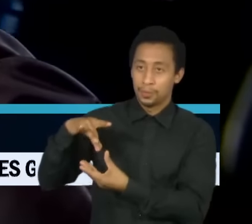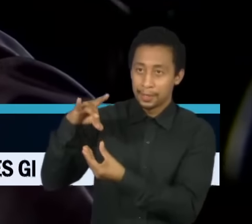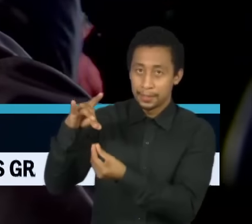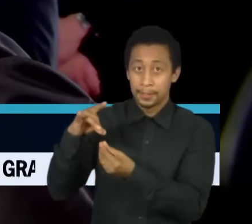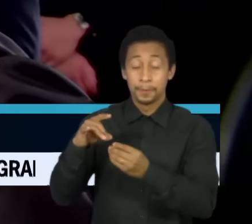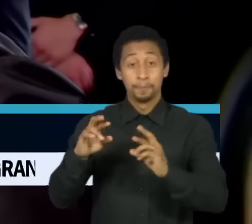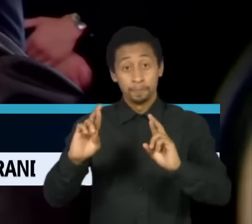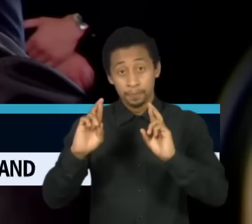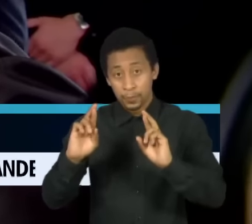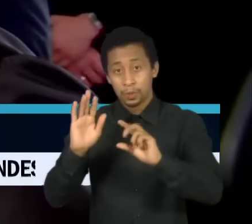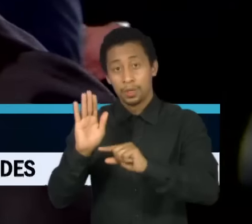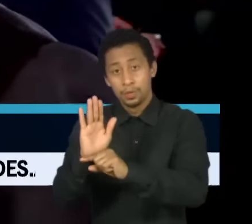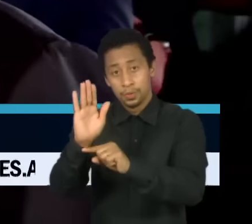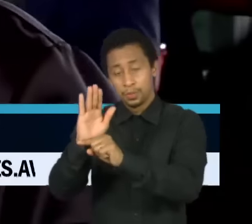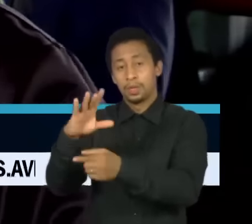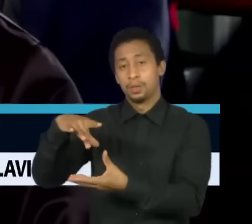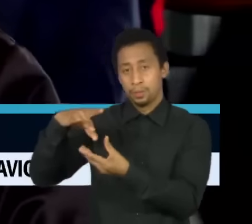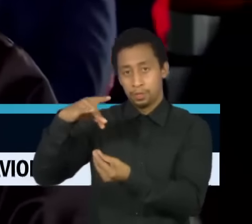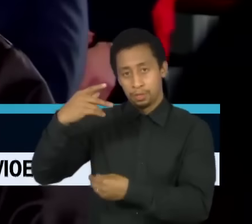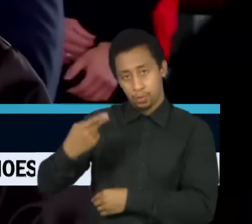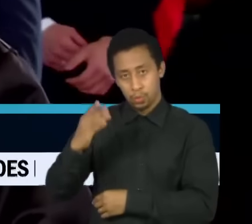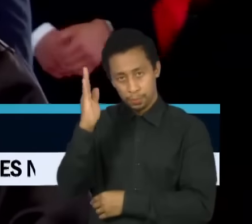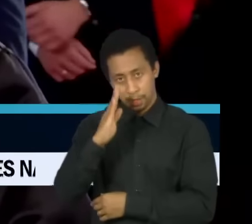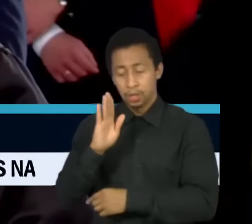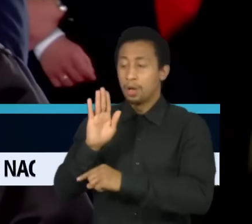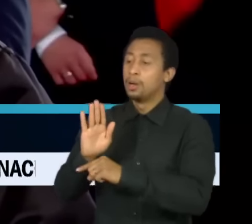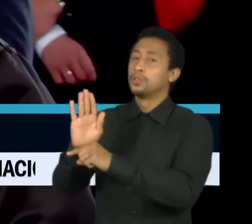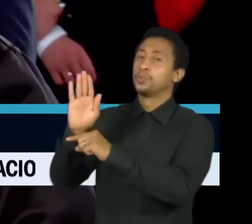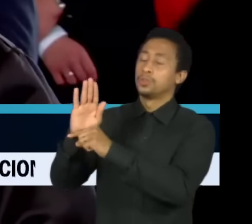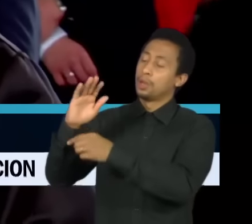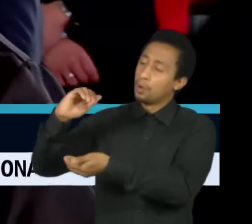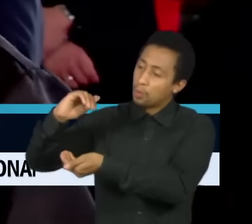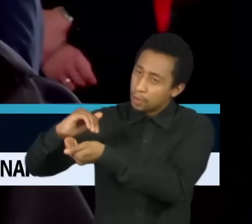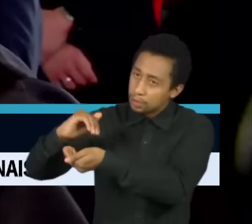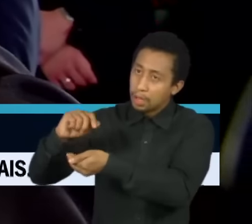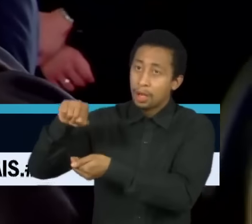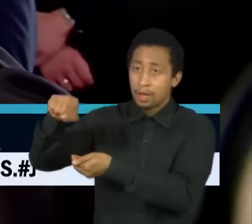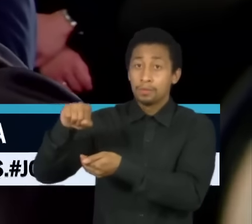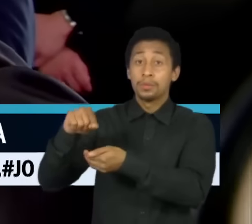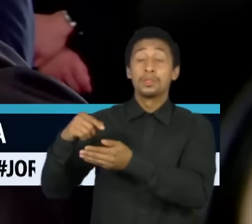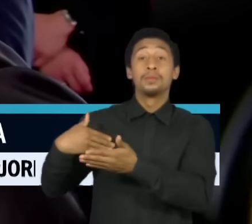a justiça brasileira, com o Supremo Tribunal Federal e ser